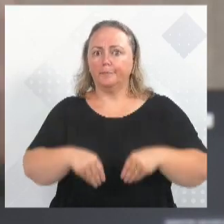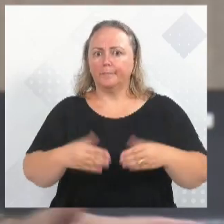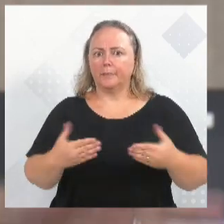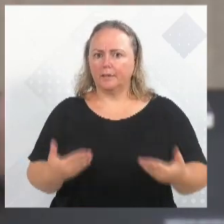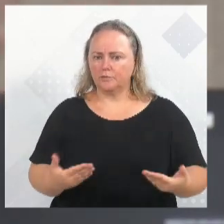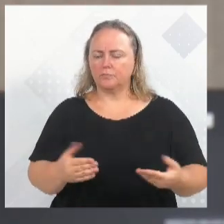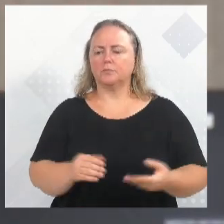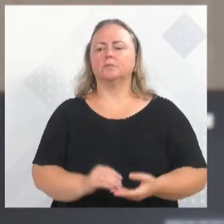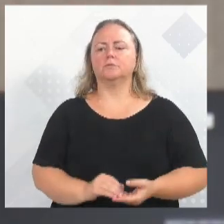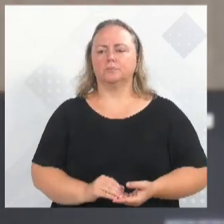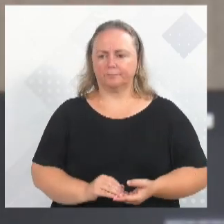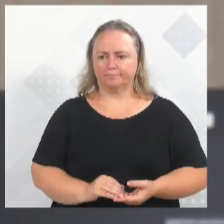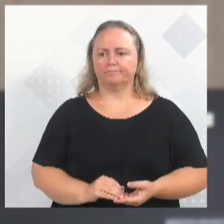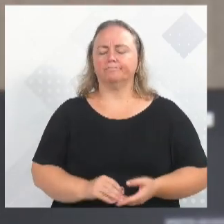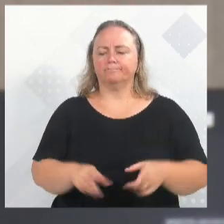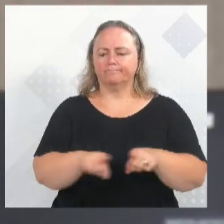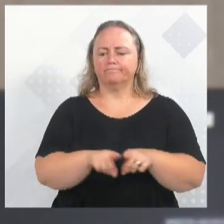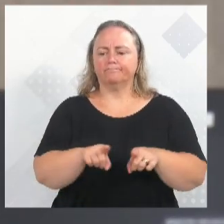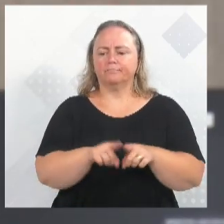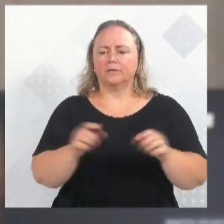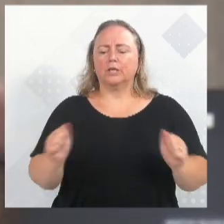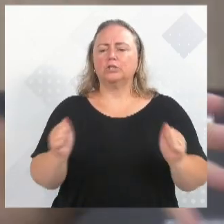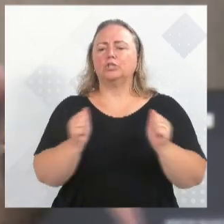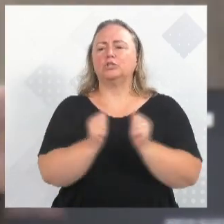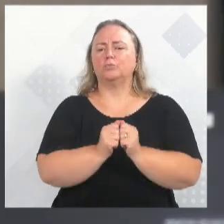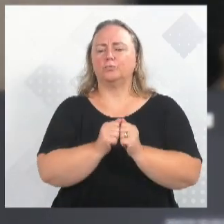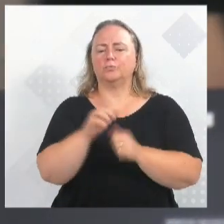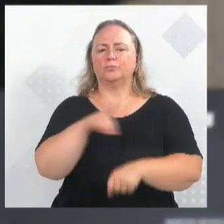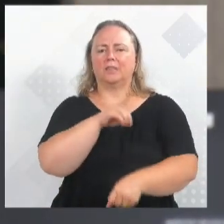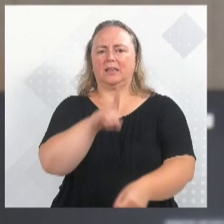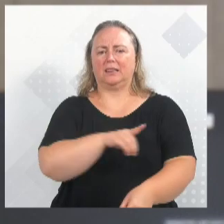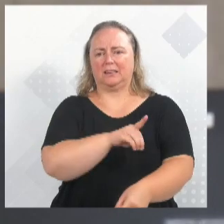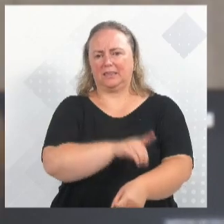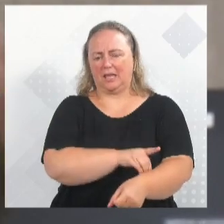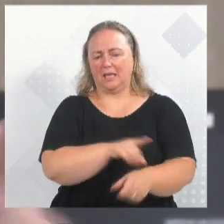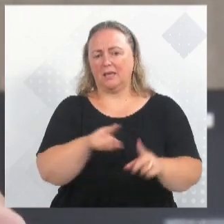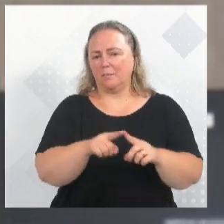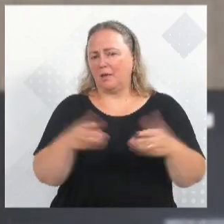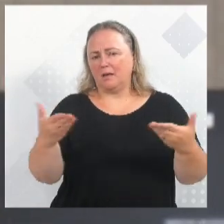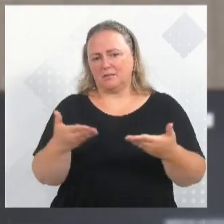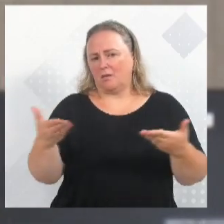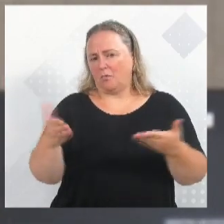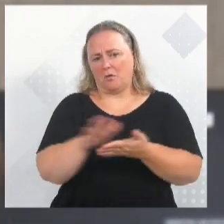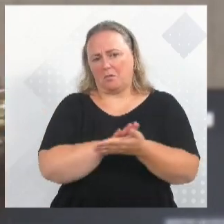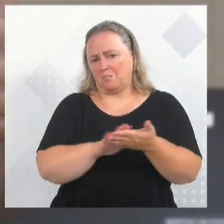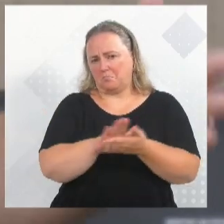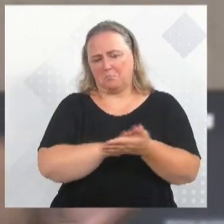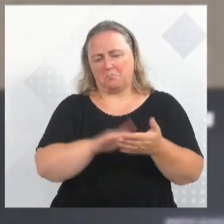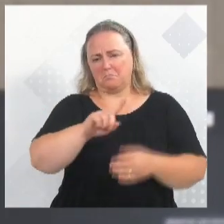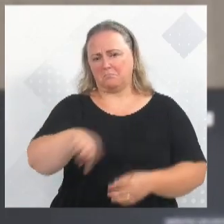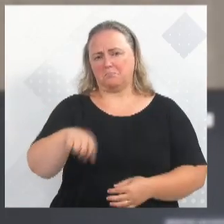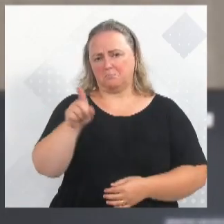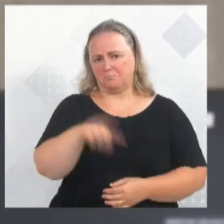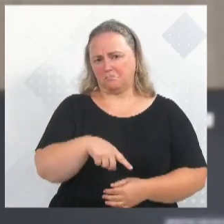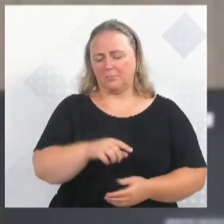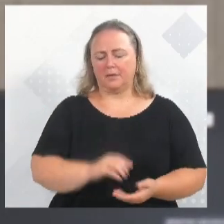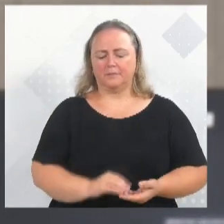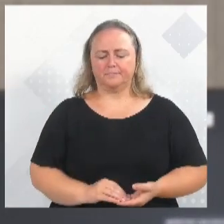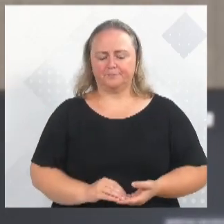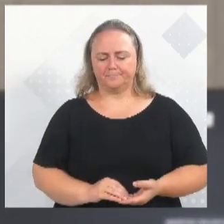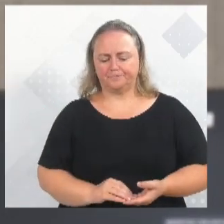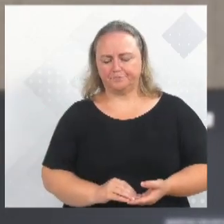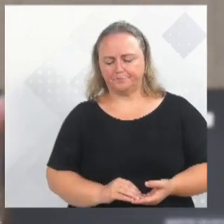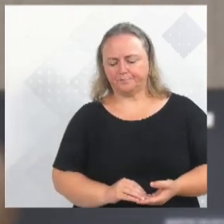certeza também ajudava no combate a dengue Mas isso não é feito mais hoje Fi cobrado também eh por pais de educandários de